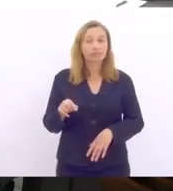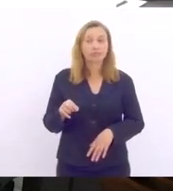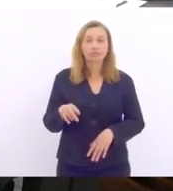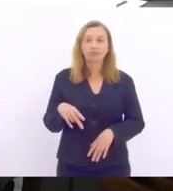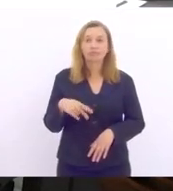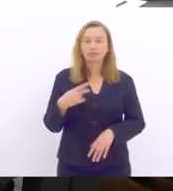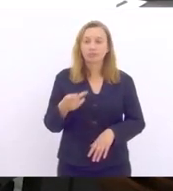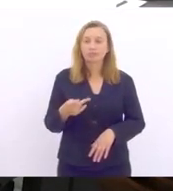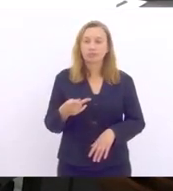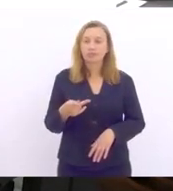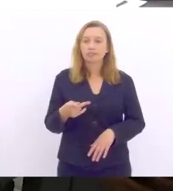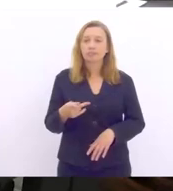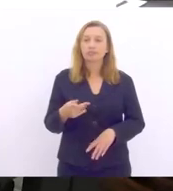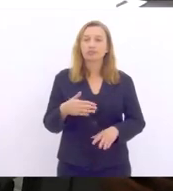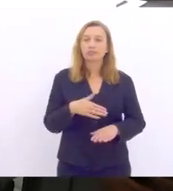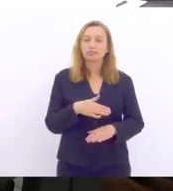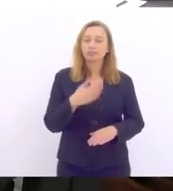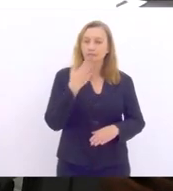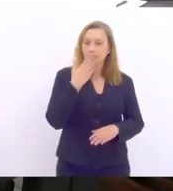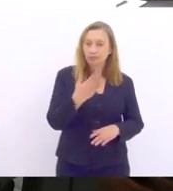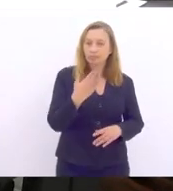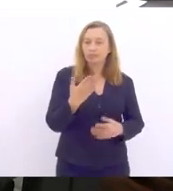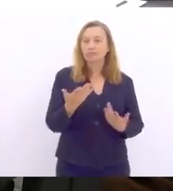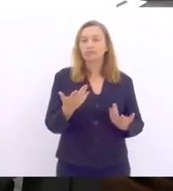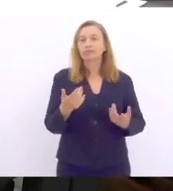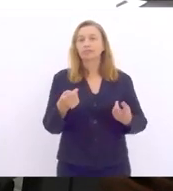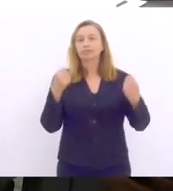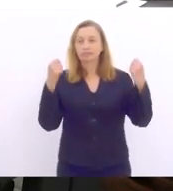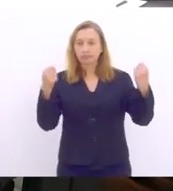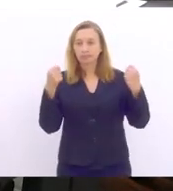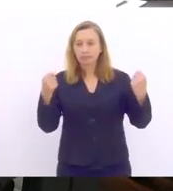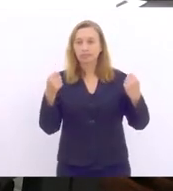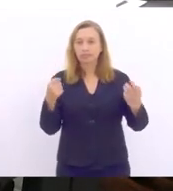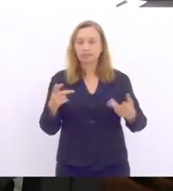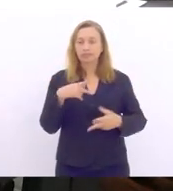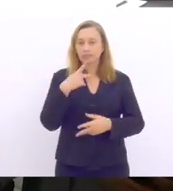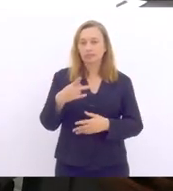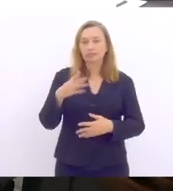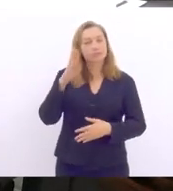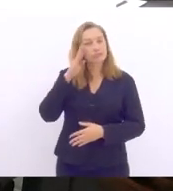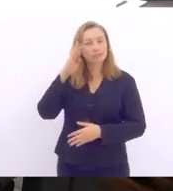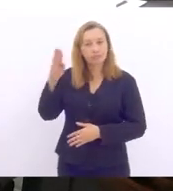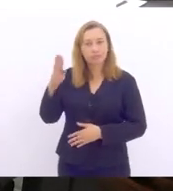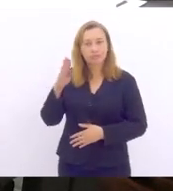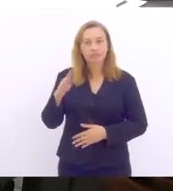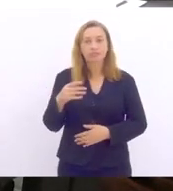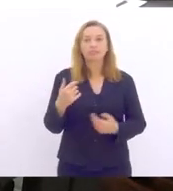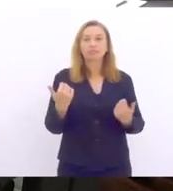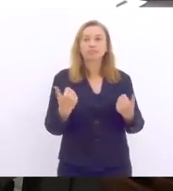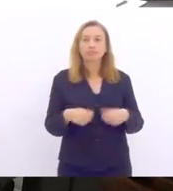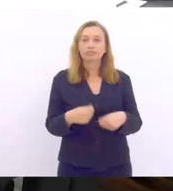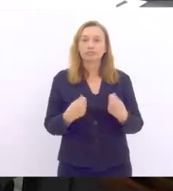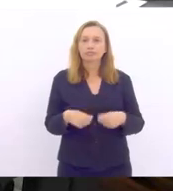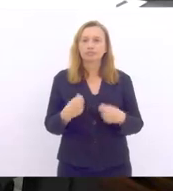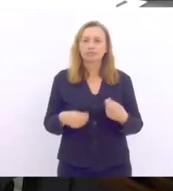expressar o que as torcidas têm colocado como fundamental. A gente